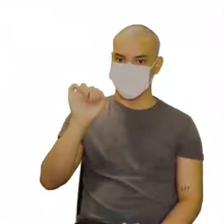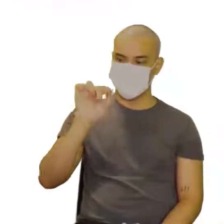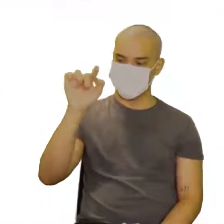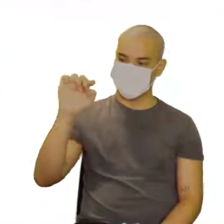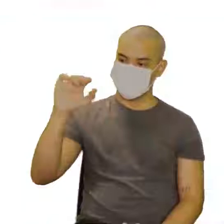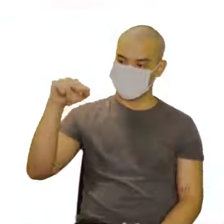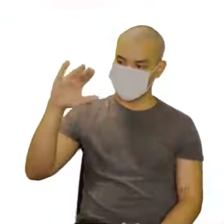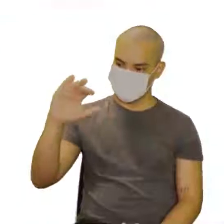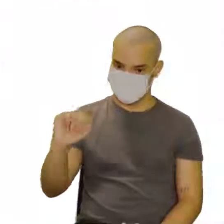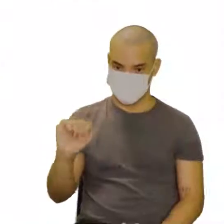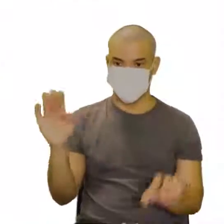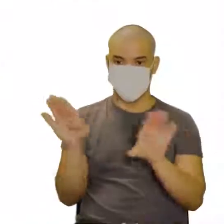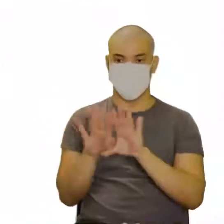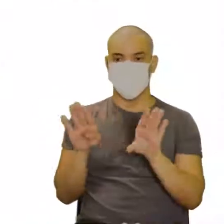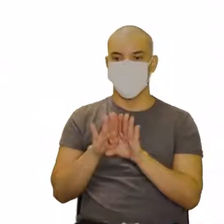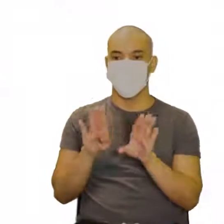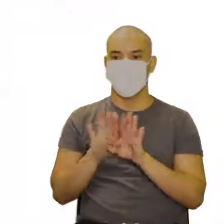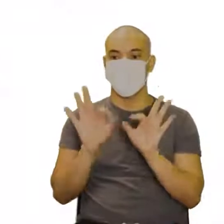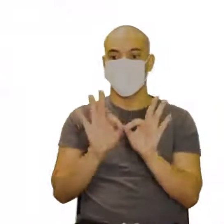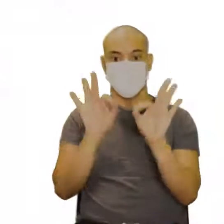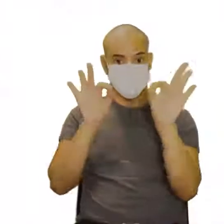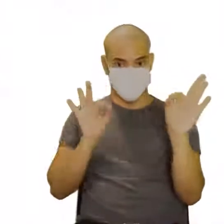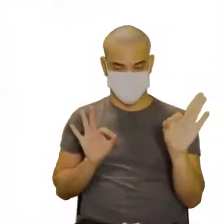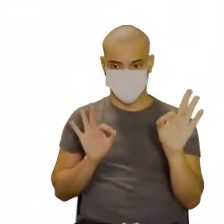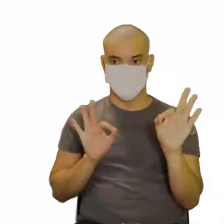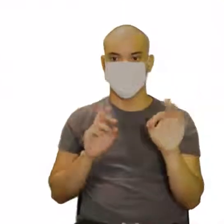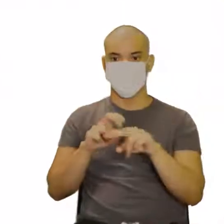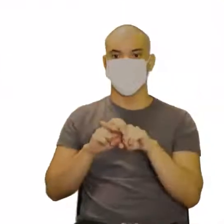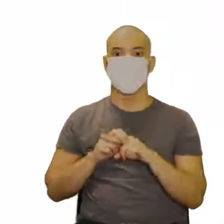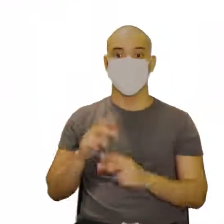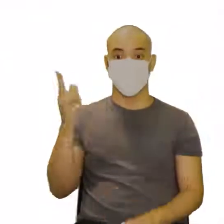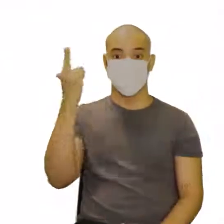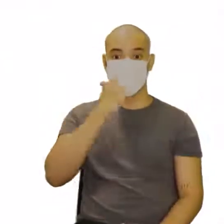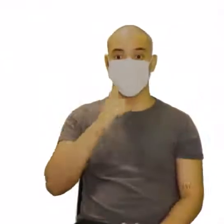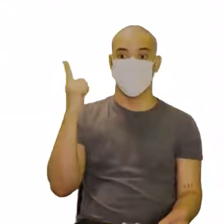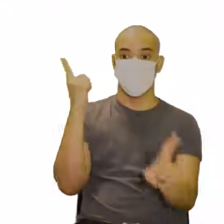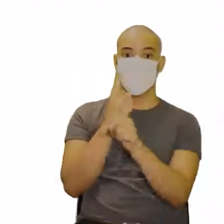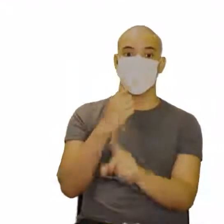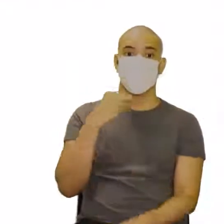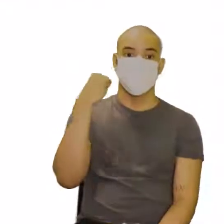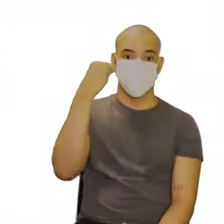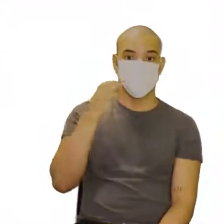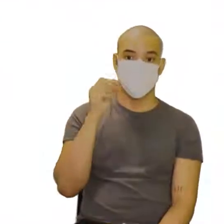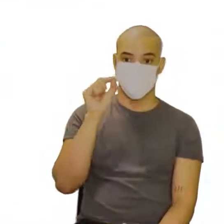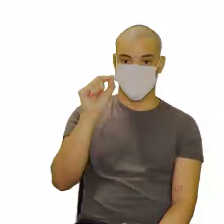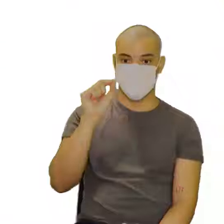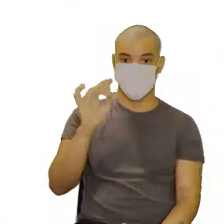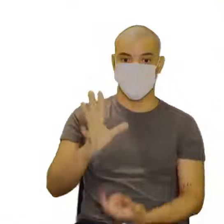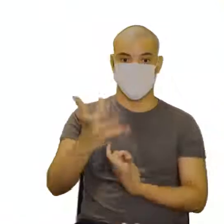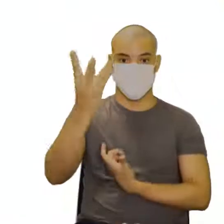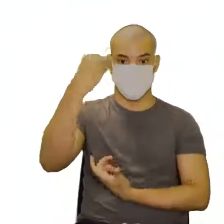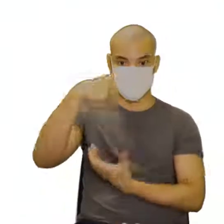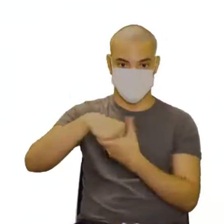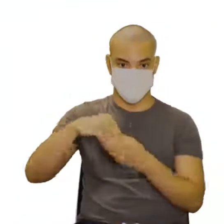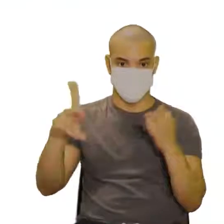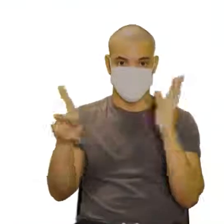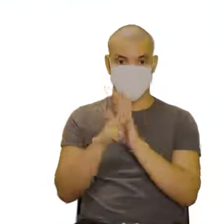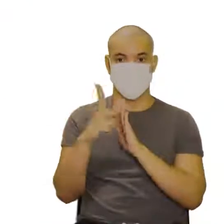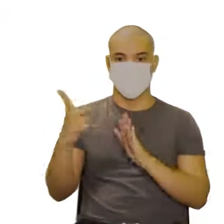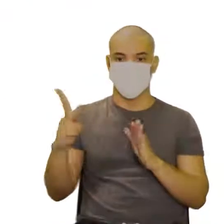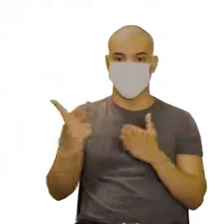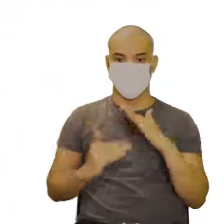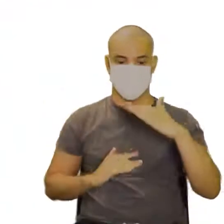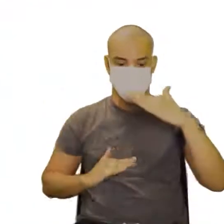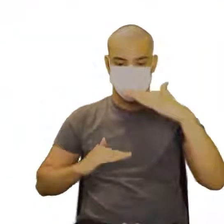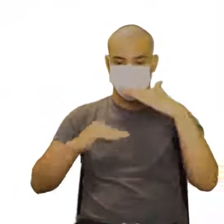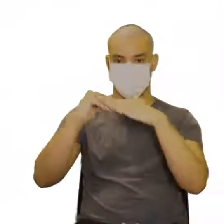aí de distância. E finalmente verificou experimentalmente que o interior do capacitor é preenchido